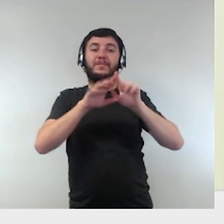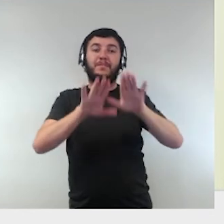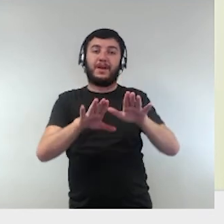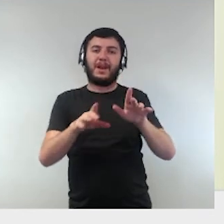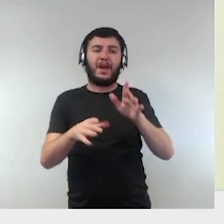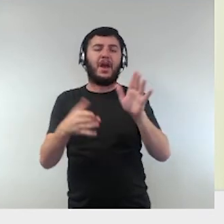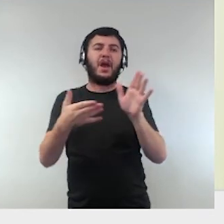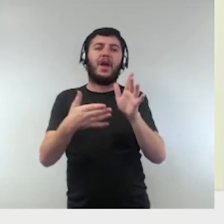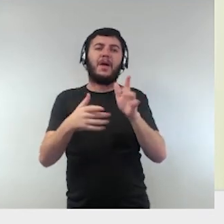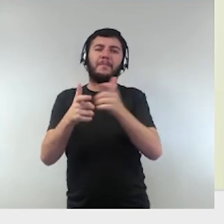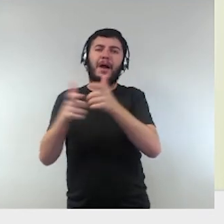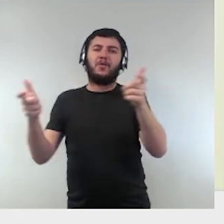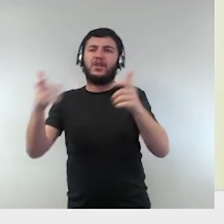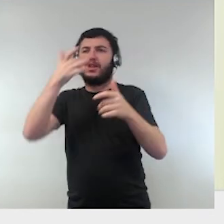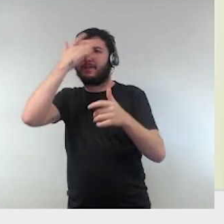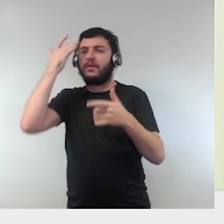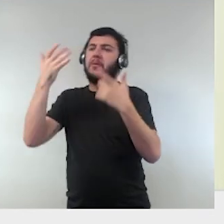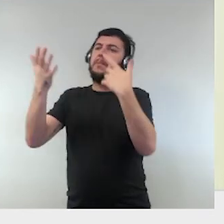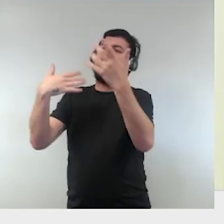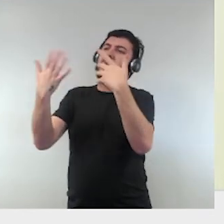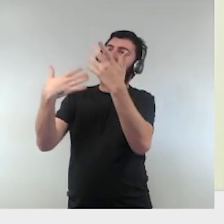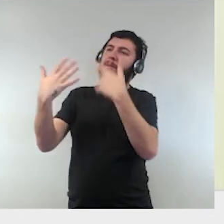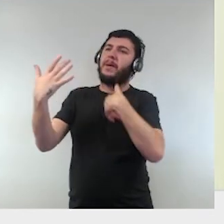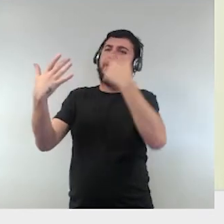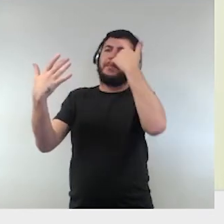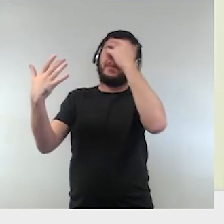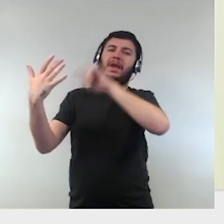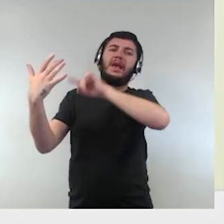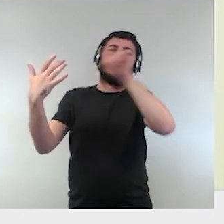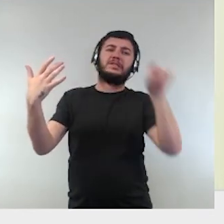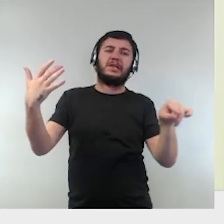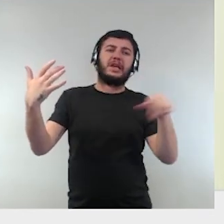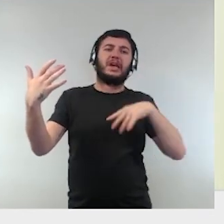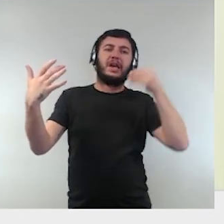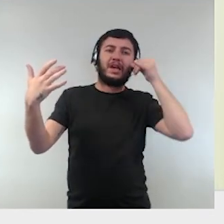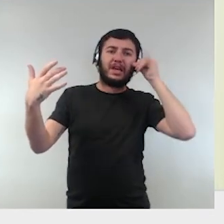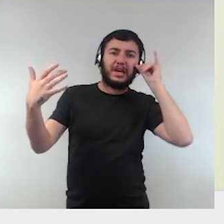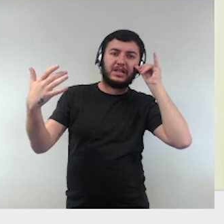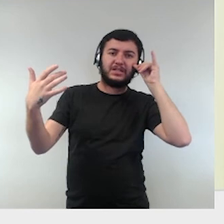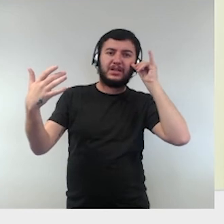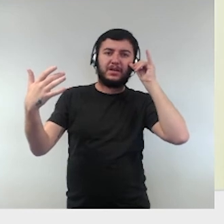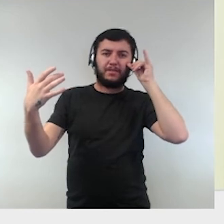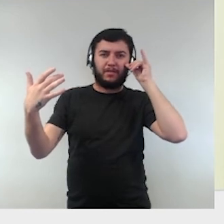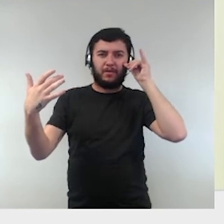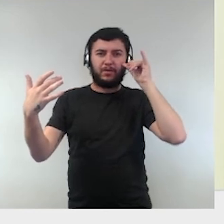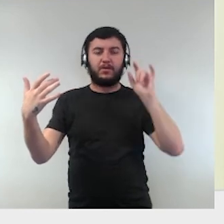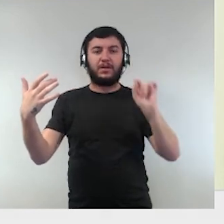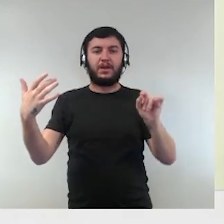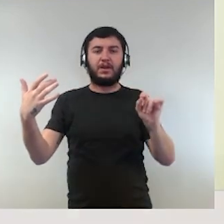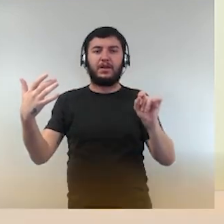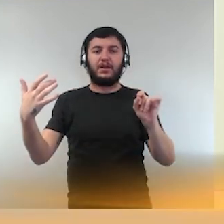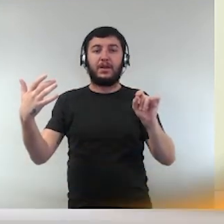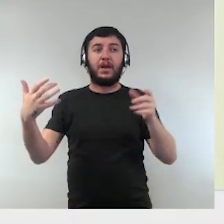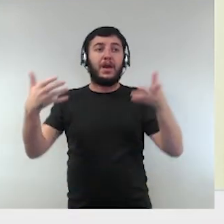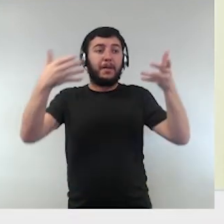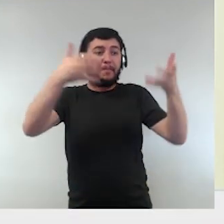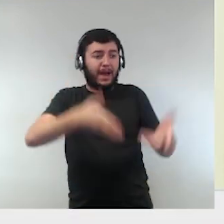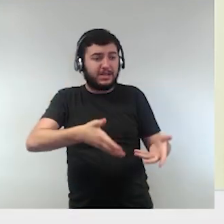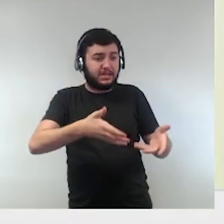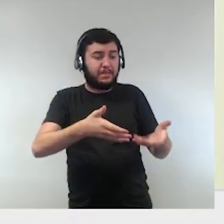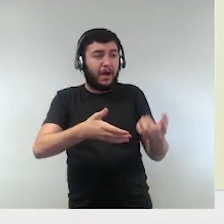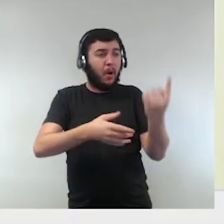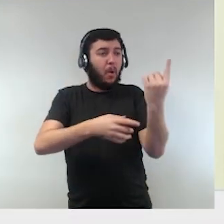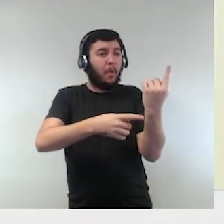grande maioria das pessoas que eu converso sobre o assunto pensam, ele só participa de vaquejada uma única vez na